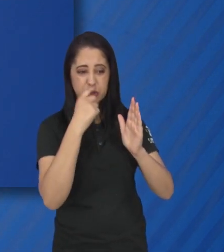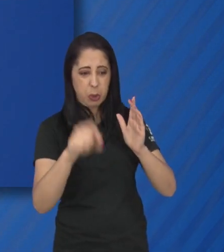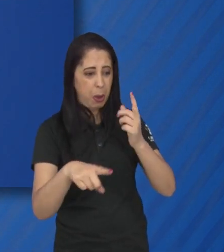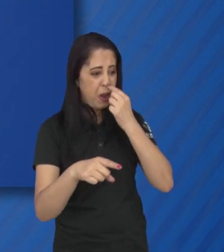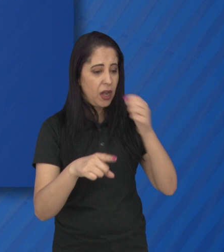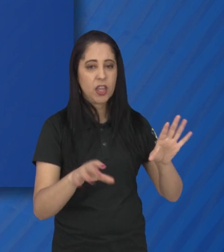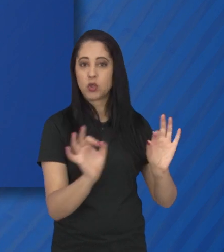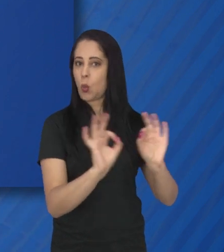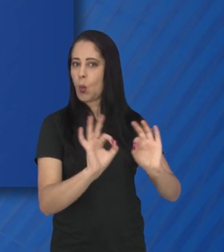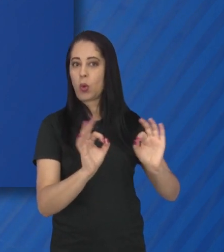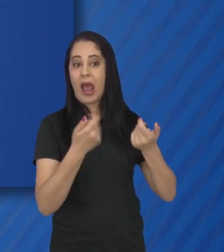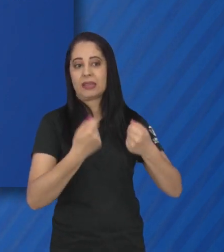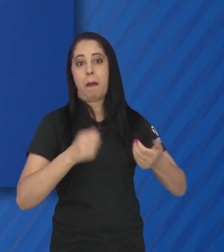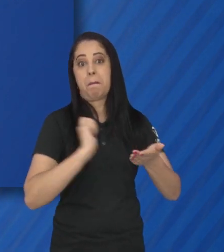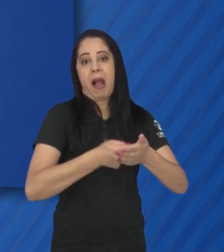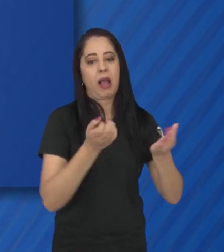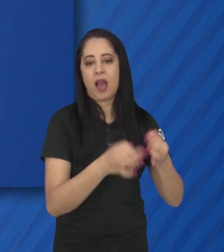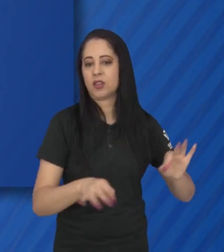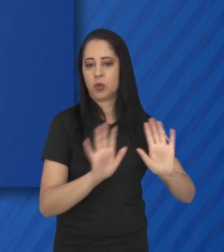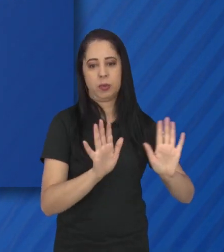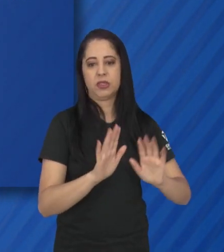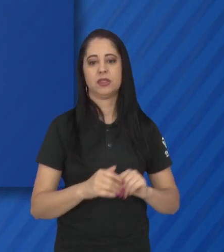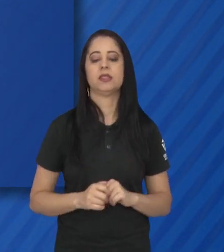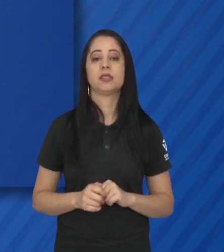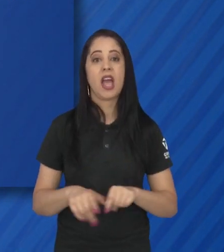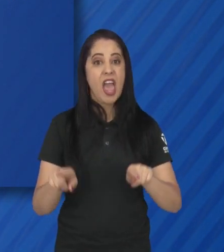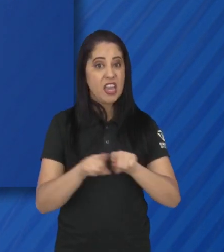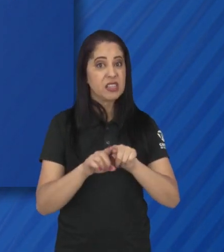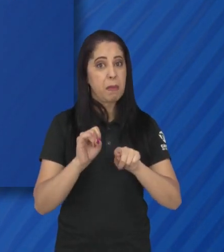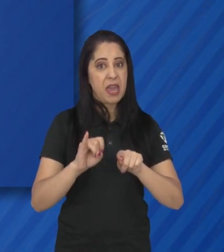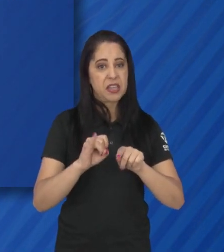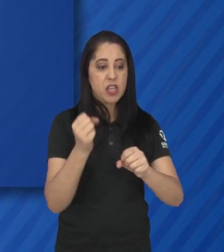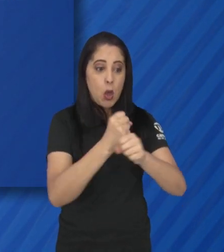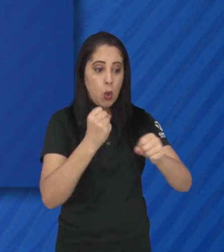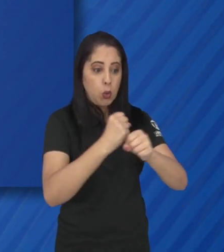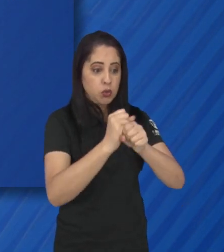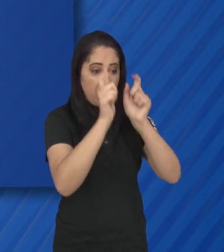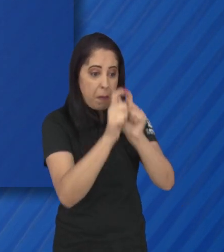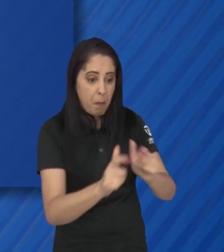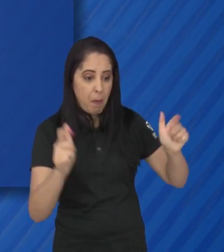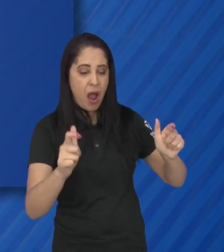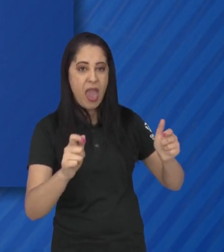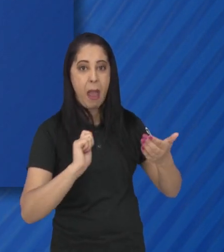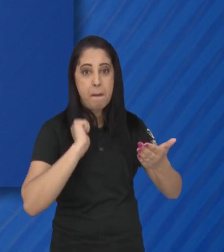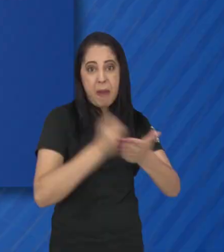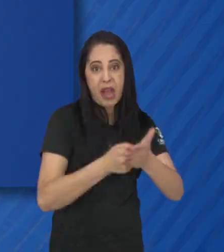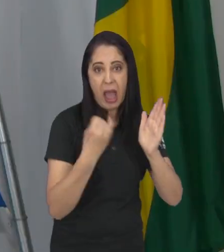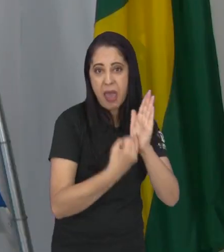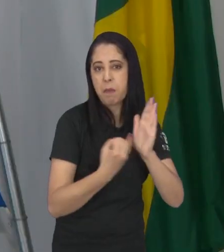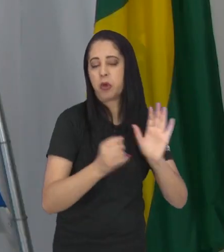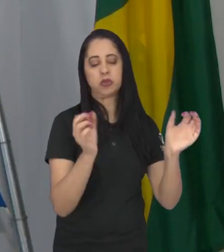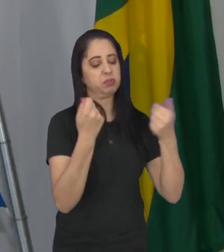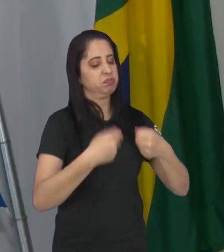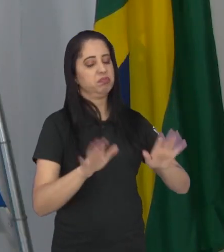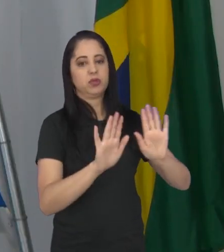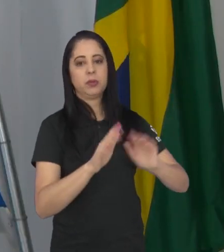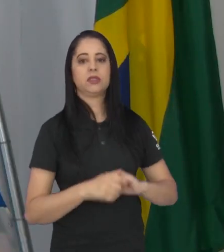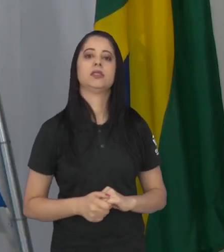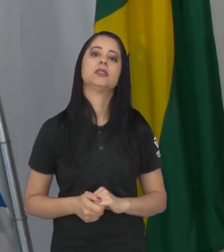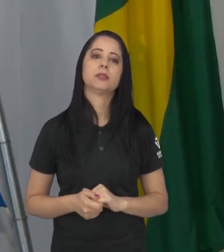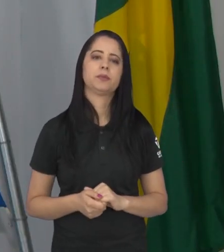ou que ampliarem a área construída, considerando até mesmo as que se mudarem para um imóvel maior. São José já tinha